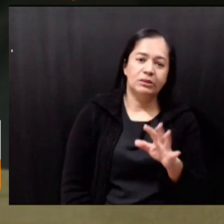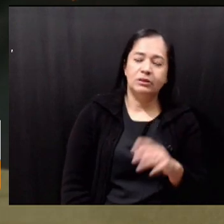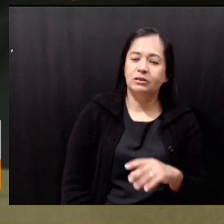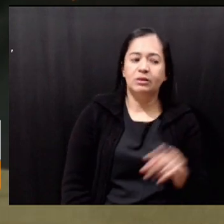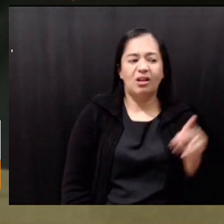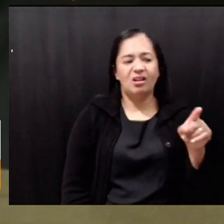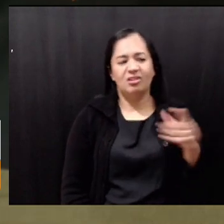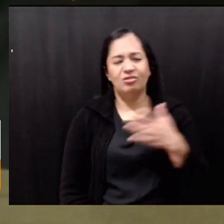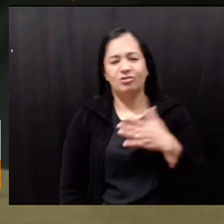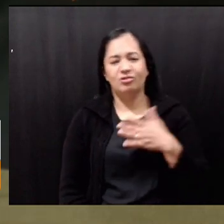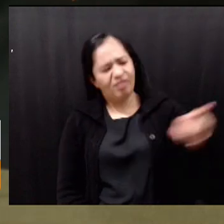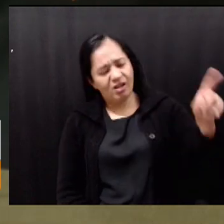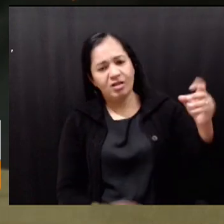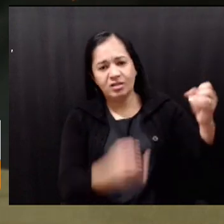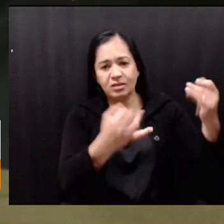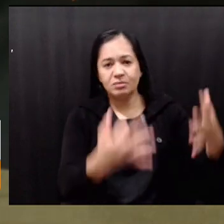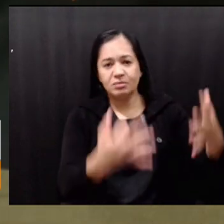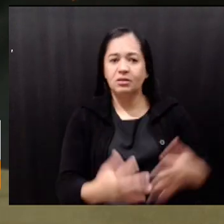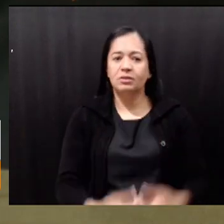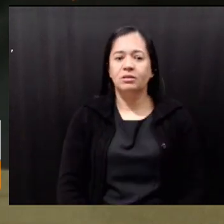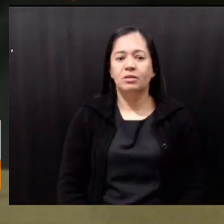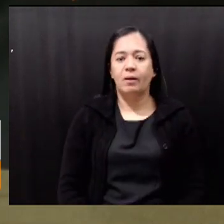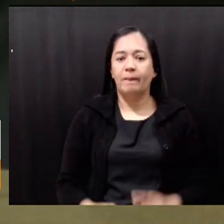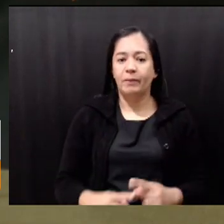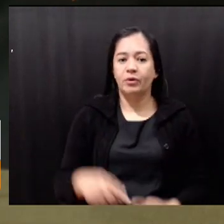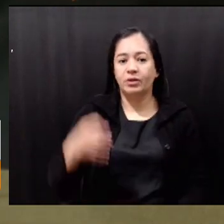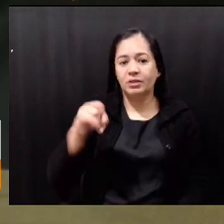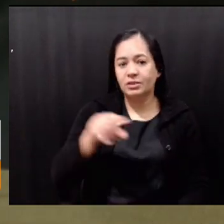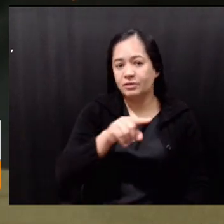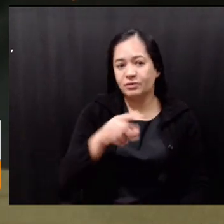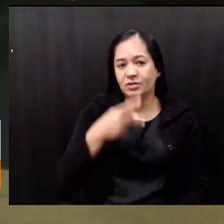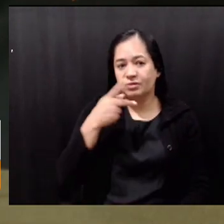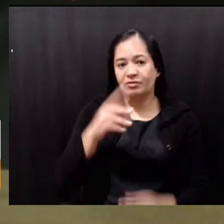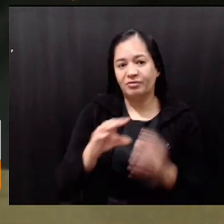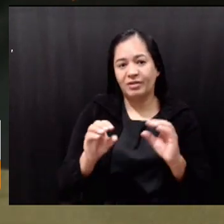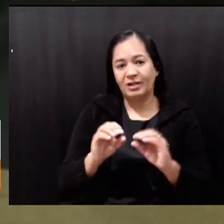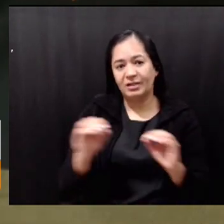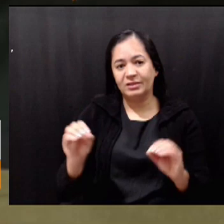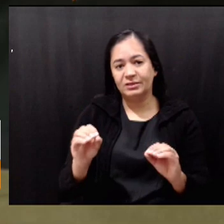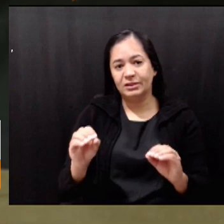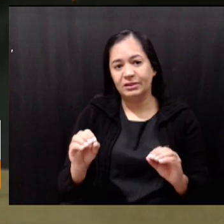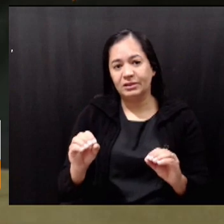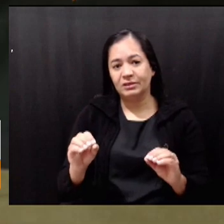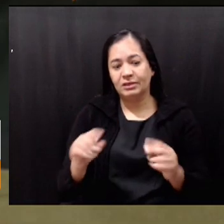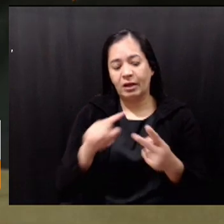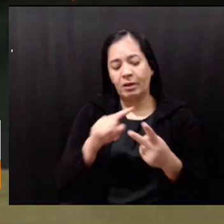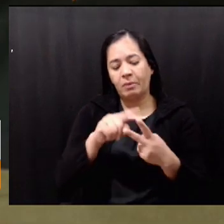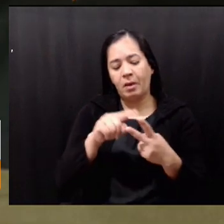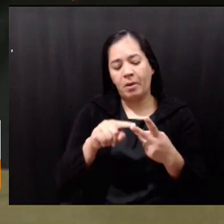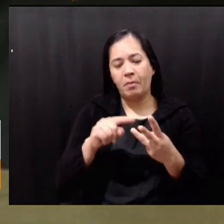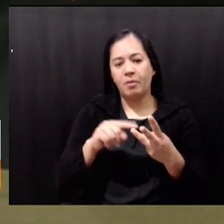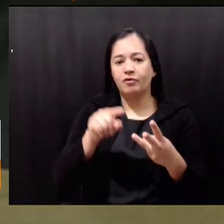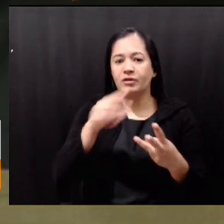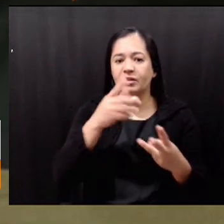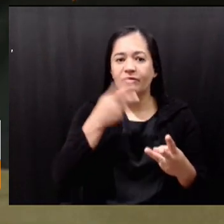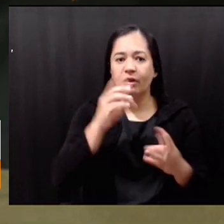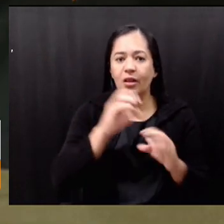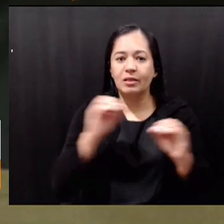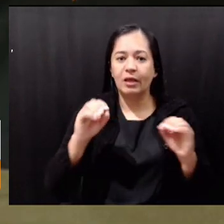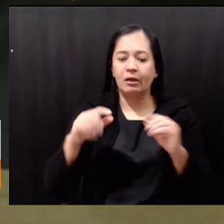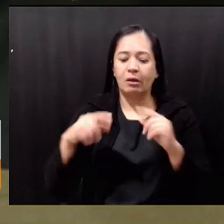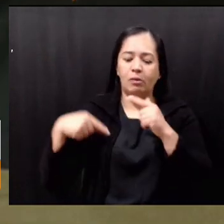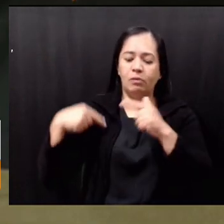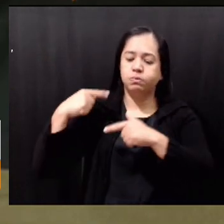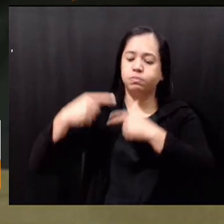fala, conversa, porque se você não fala o primeiro, você não fala o segundo, você não fala o terceiro, daqui a pouco tá uma bola de neve e aí você quer eliminar a amizade. Então a